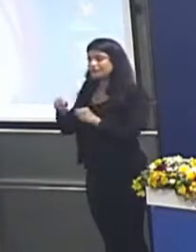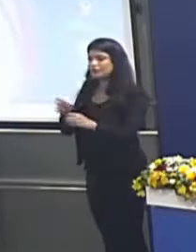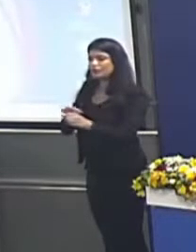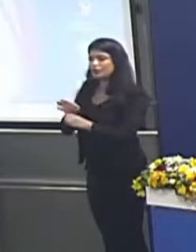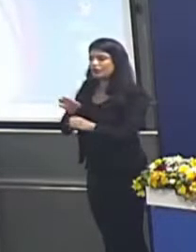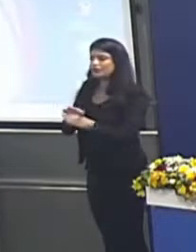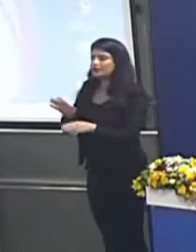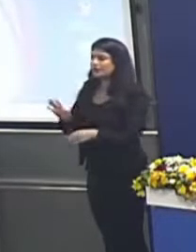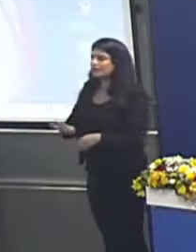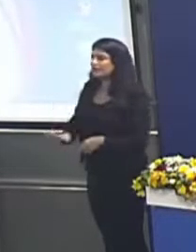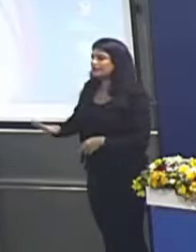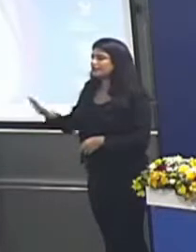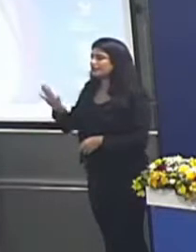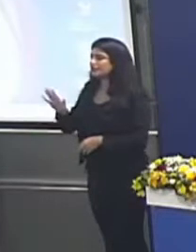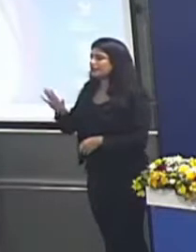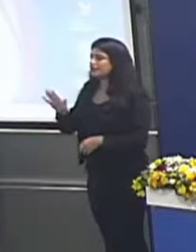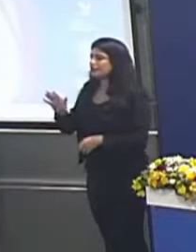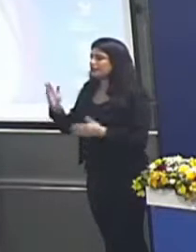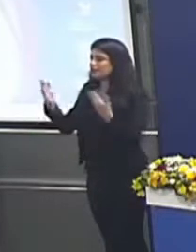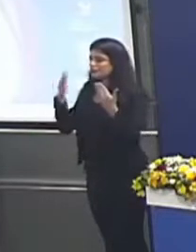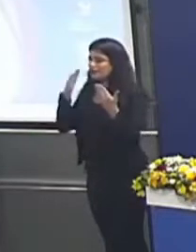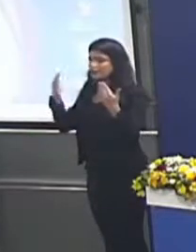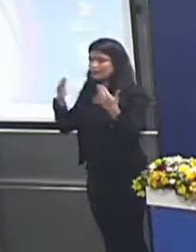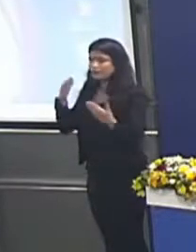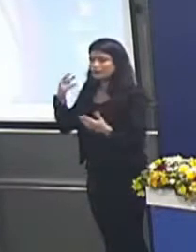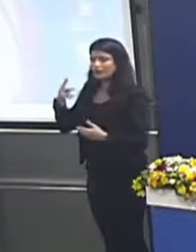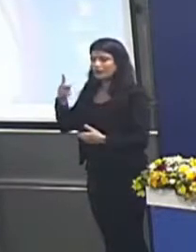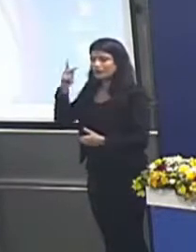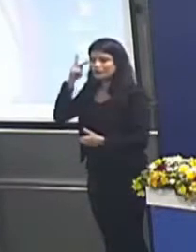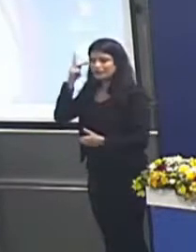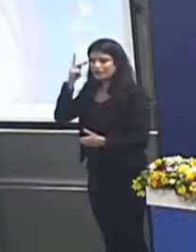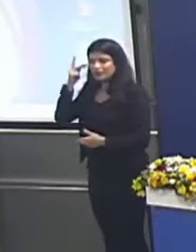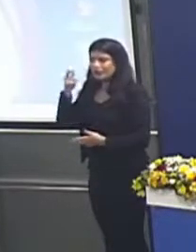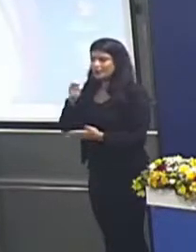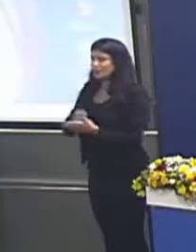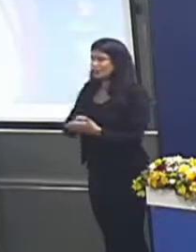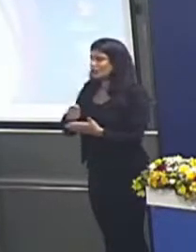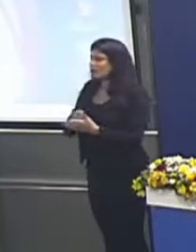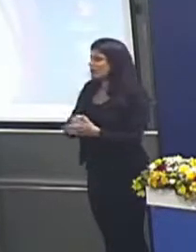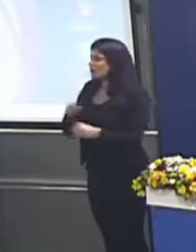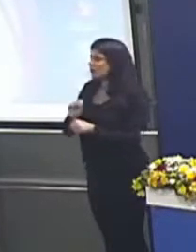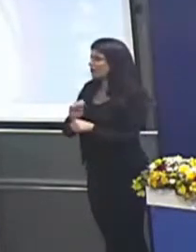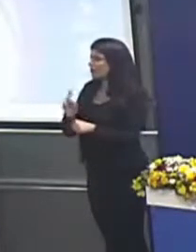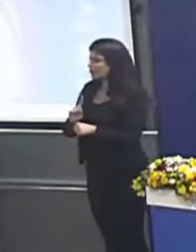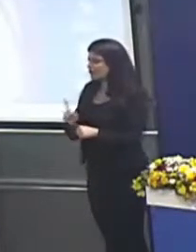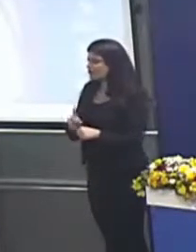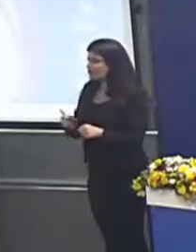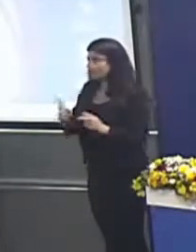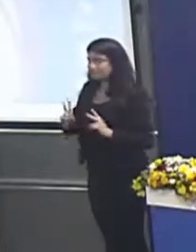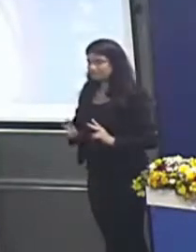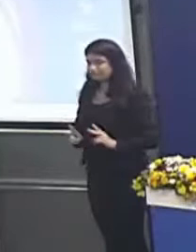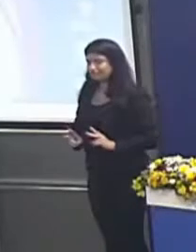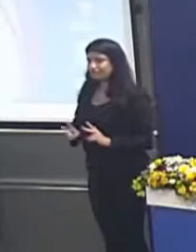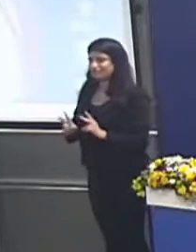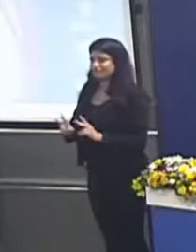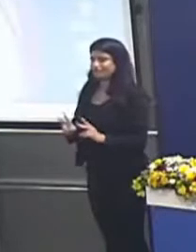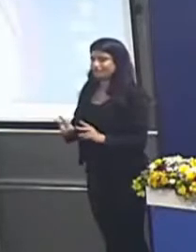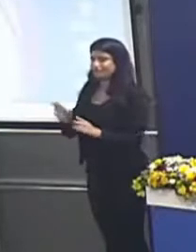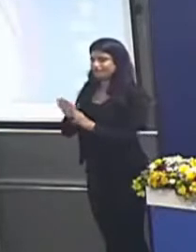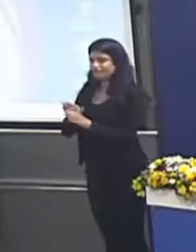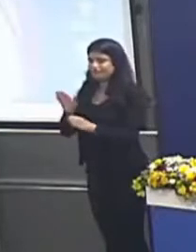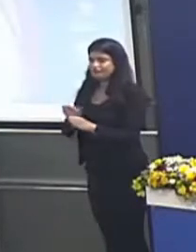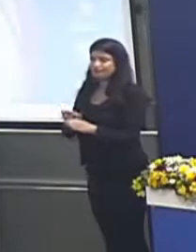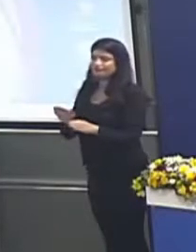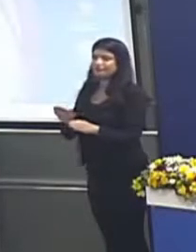conselheiros do Conselho Regional de Psicologia de São Paulo. A luta é grande, a luta é árdua. Esse é o